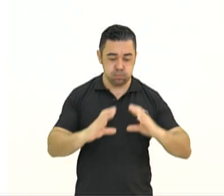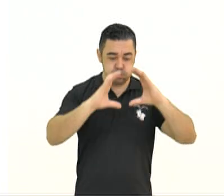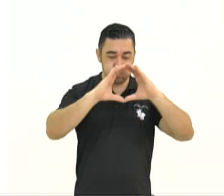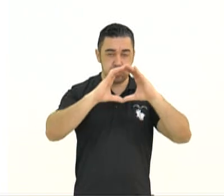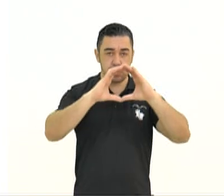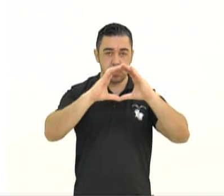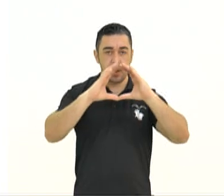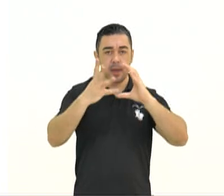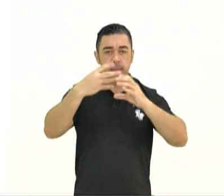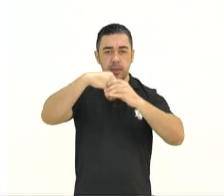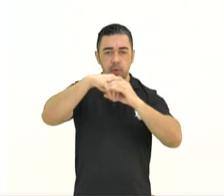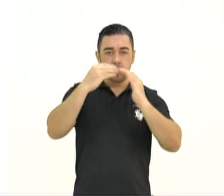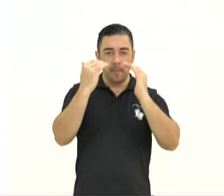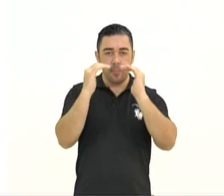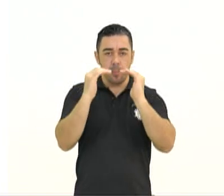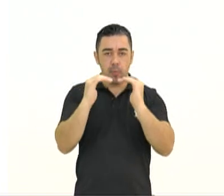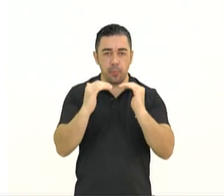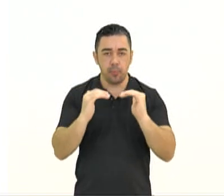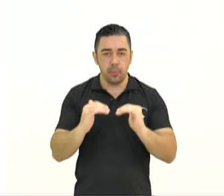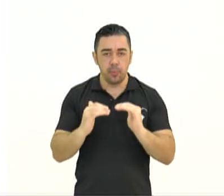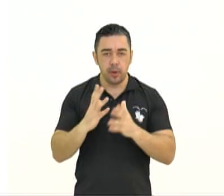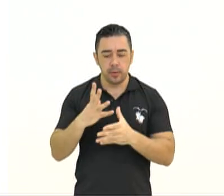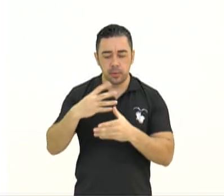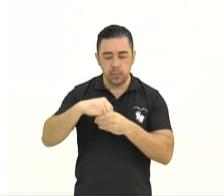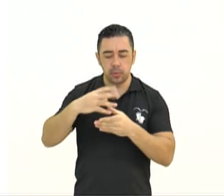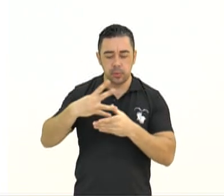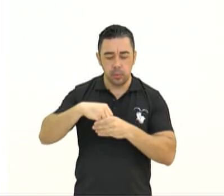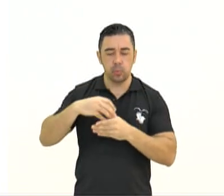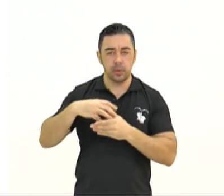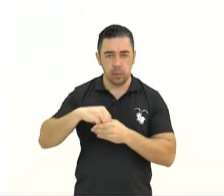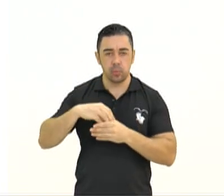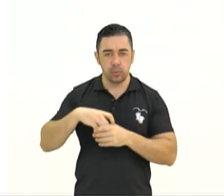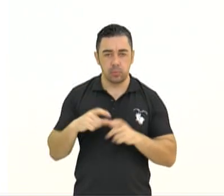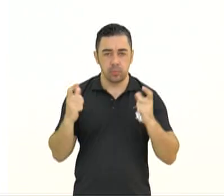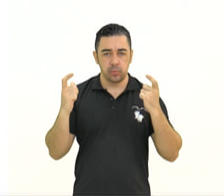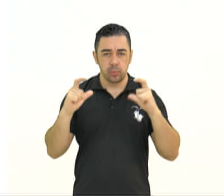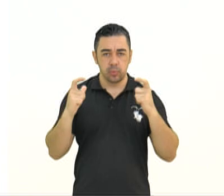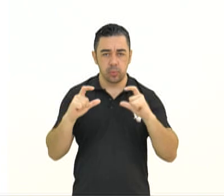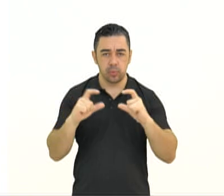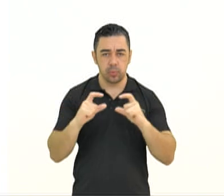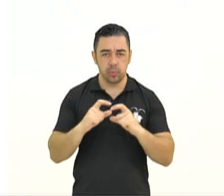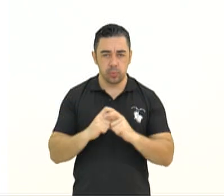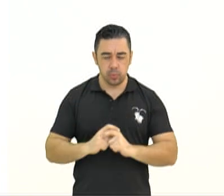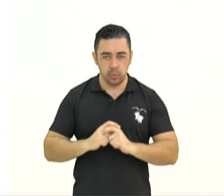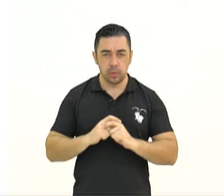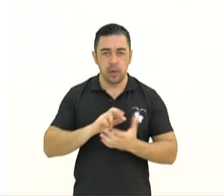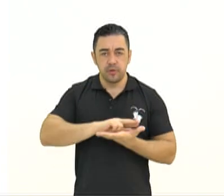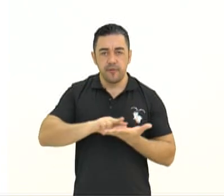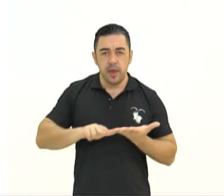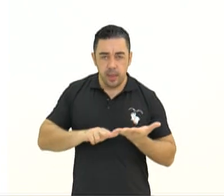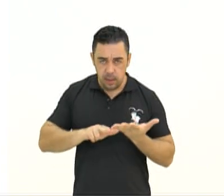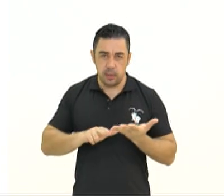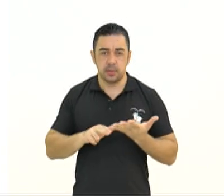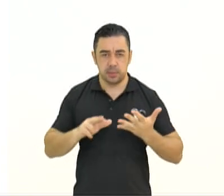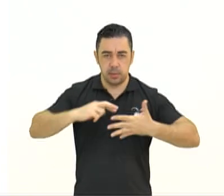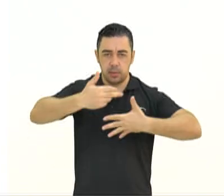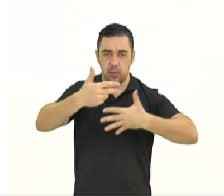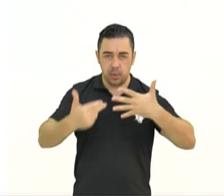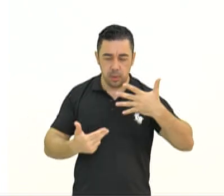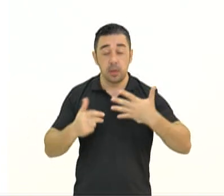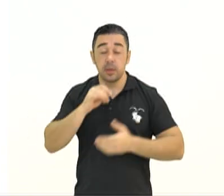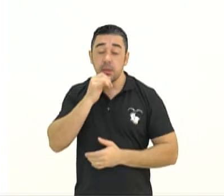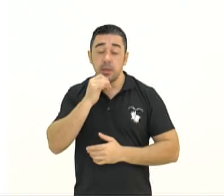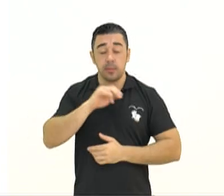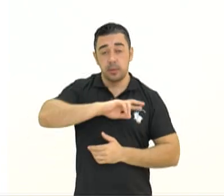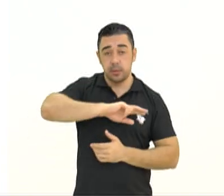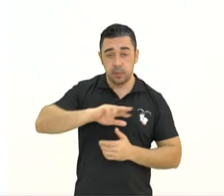colocando caixinhas menores, né? Compartimentos menores, que vão então diminuindo a diversidade de organismos. Então o reino ele tem uma quantidade